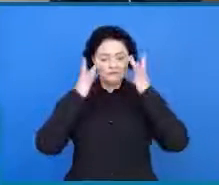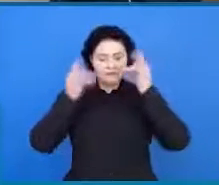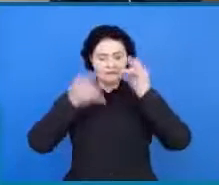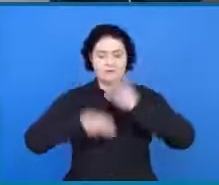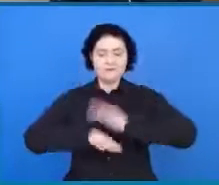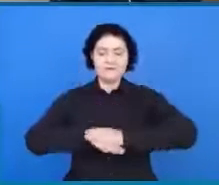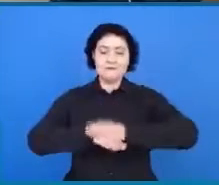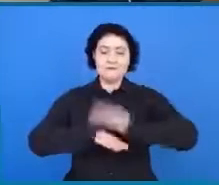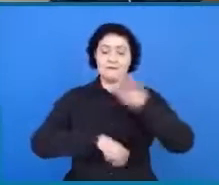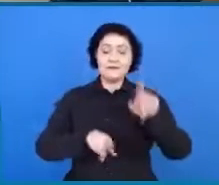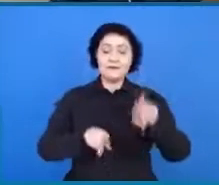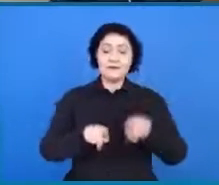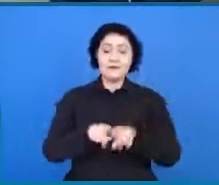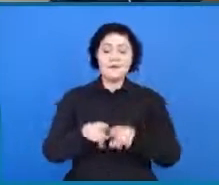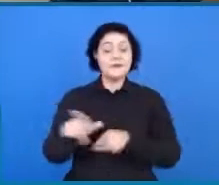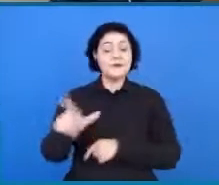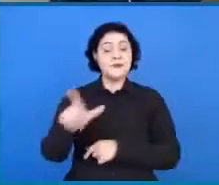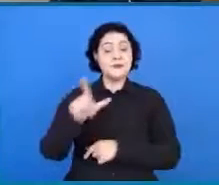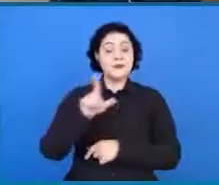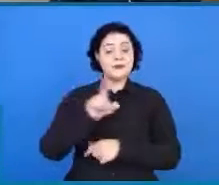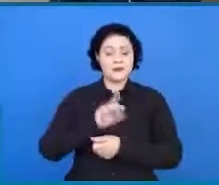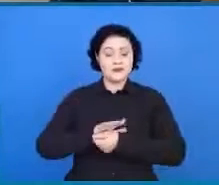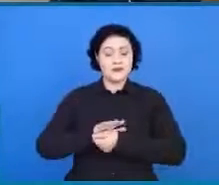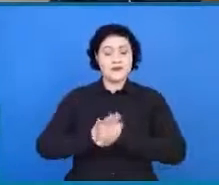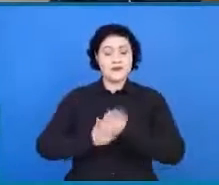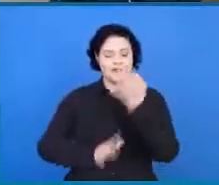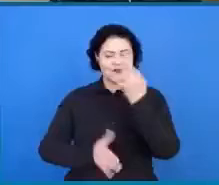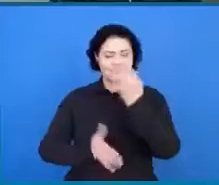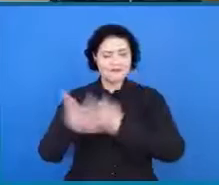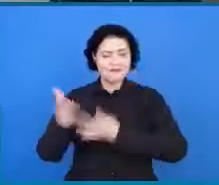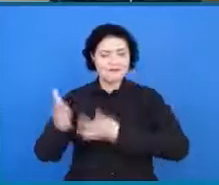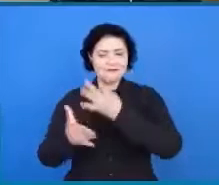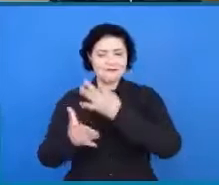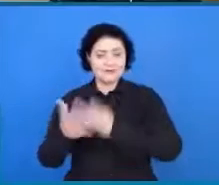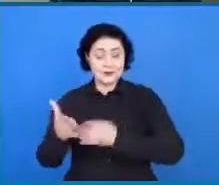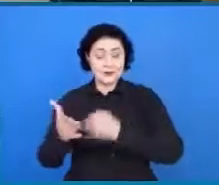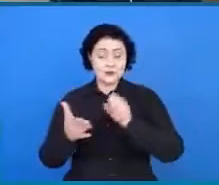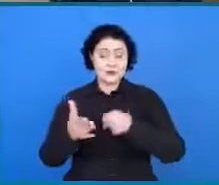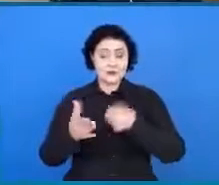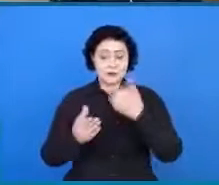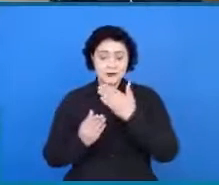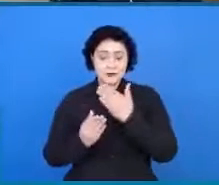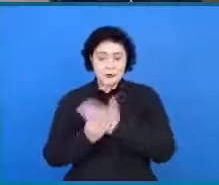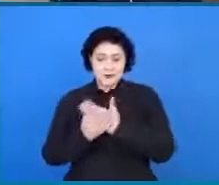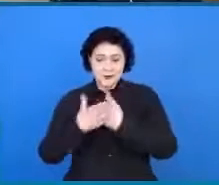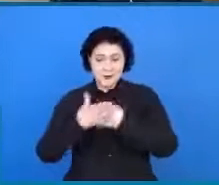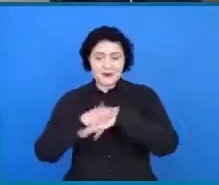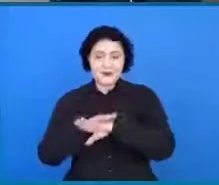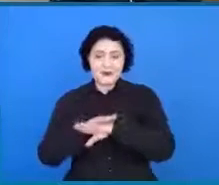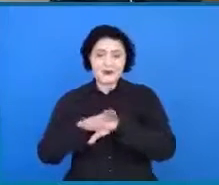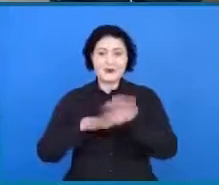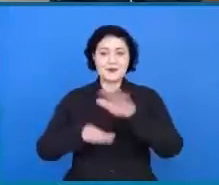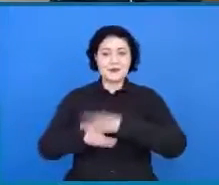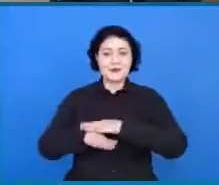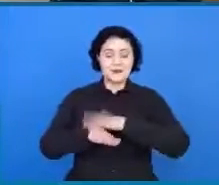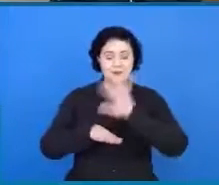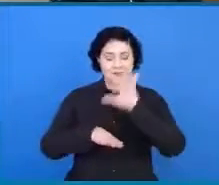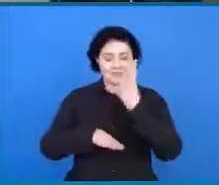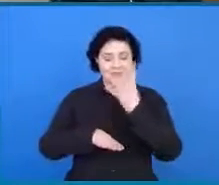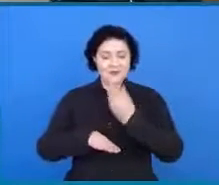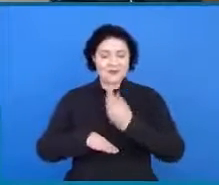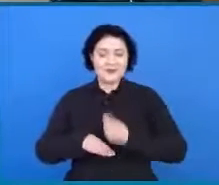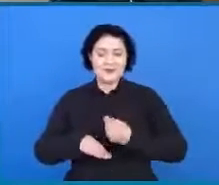mais nós temos aí milhares de textos nos arquivos do Momento Espírita né Mariana e